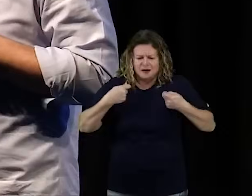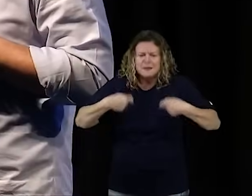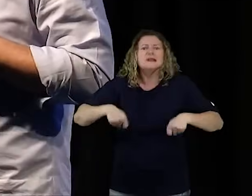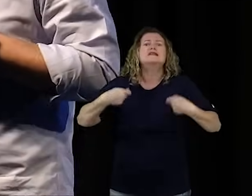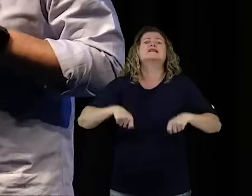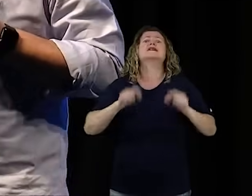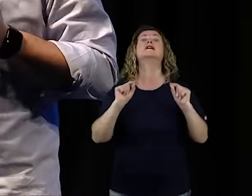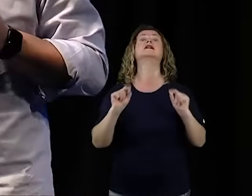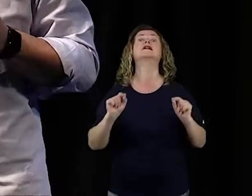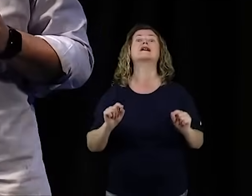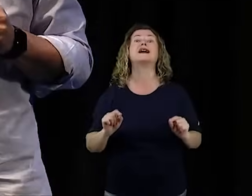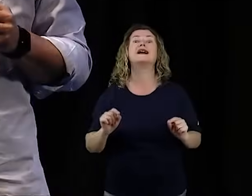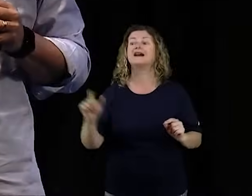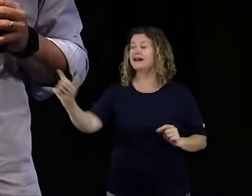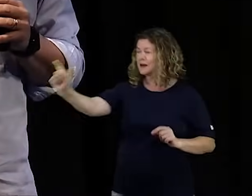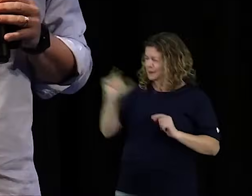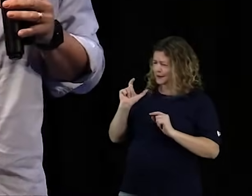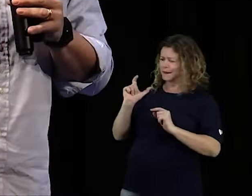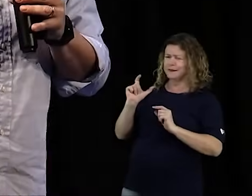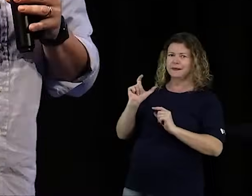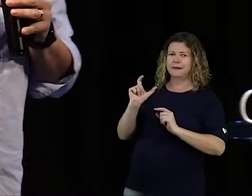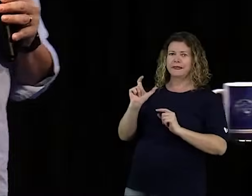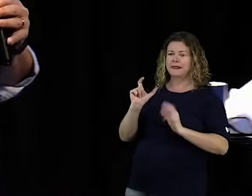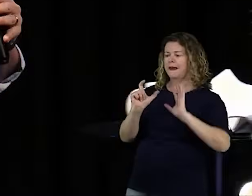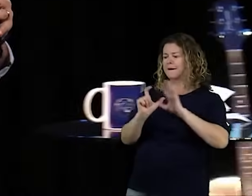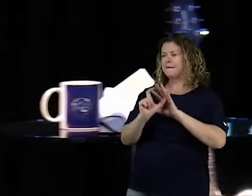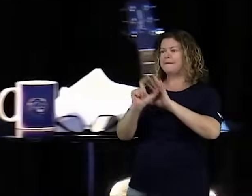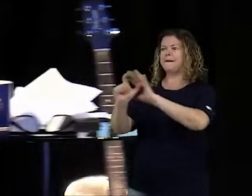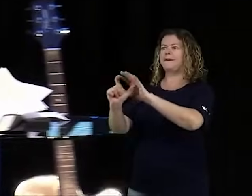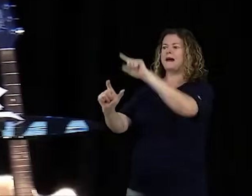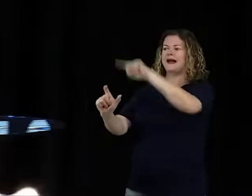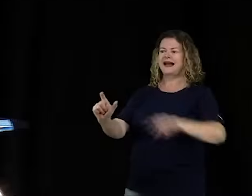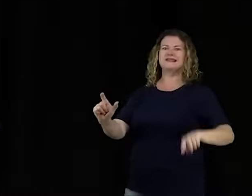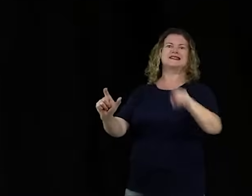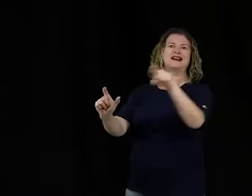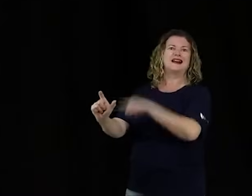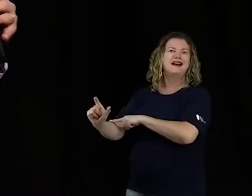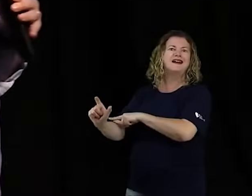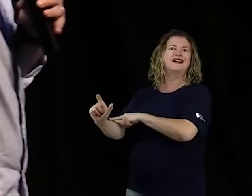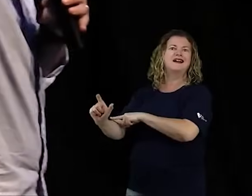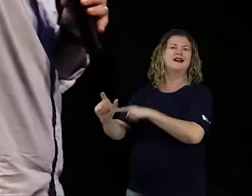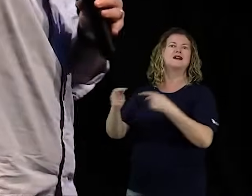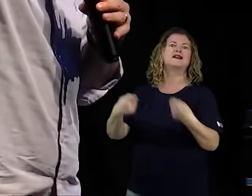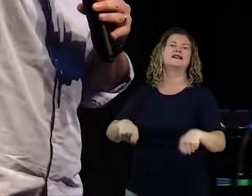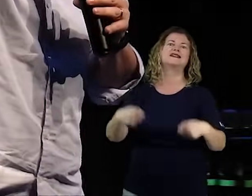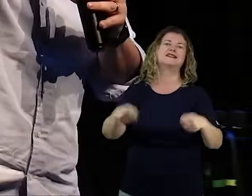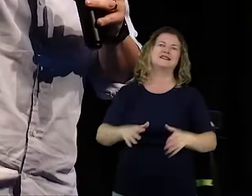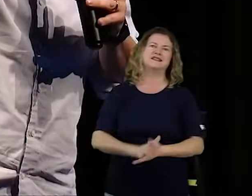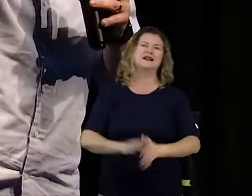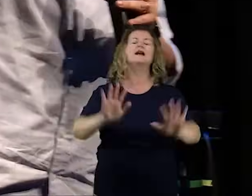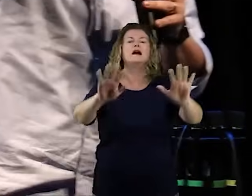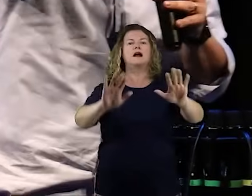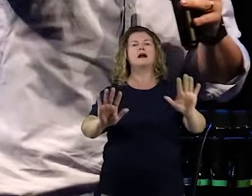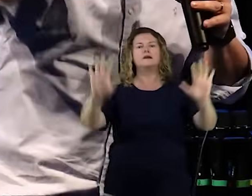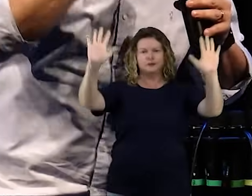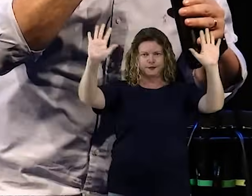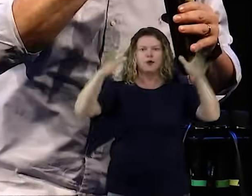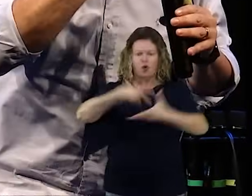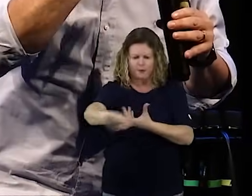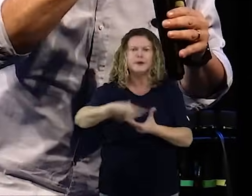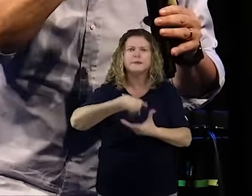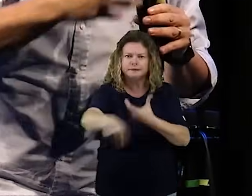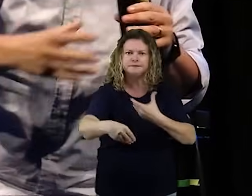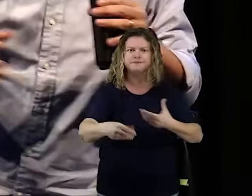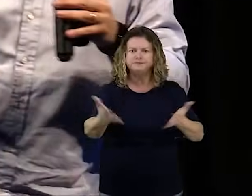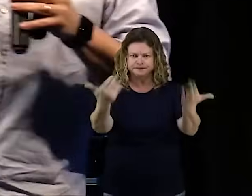quê desautorizadas levante sua mão levante sua mão diga em nome de Jesus Diga aí